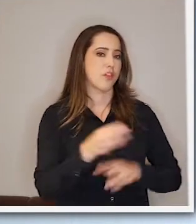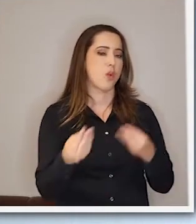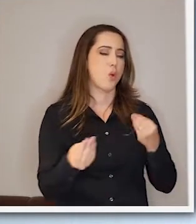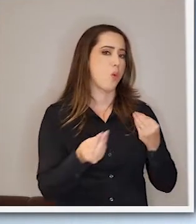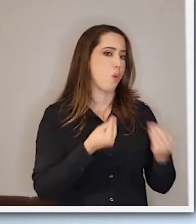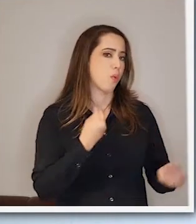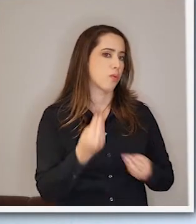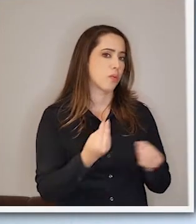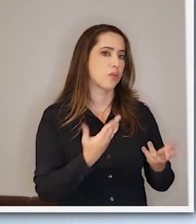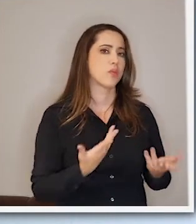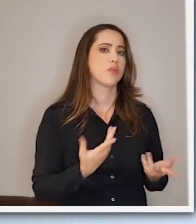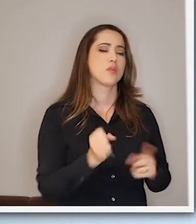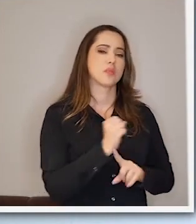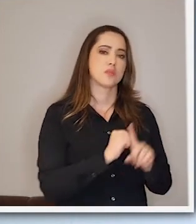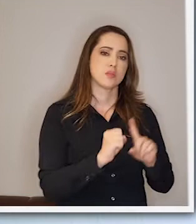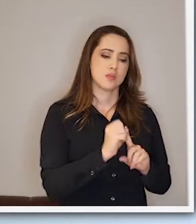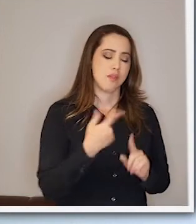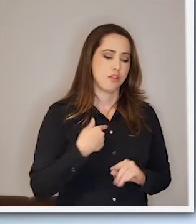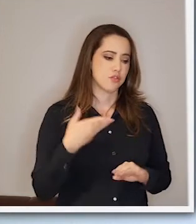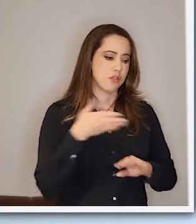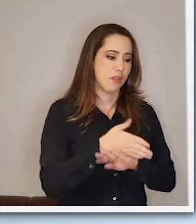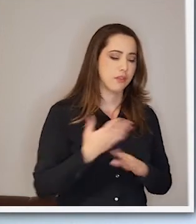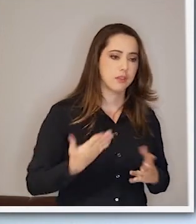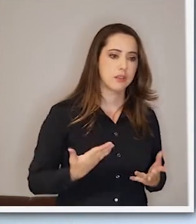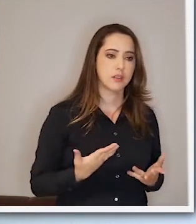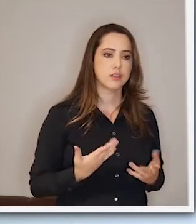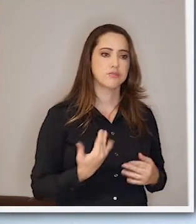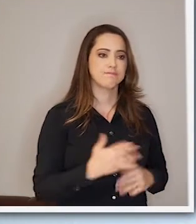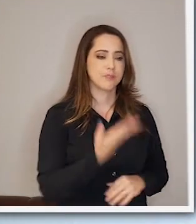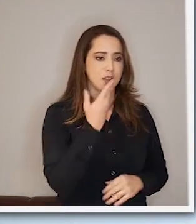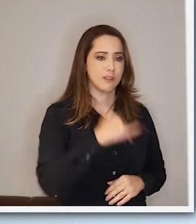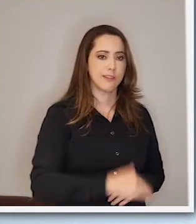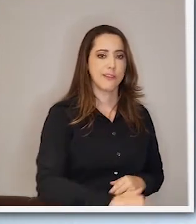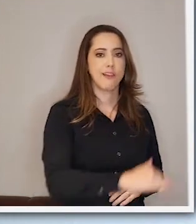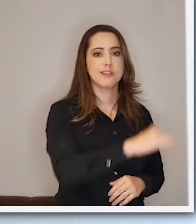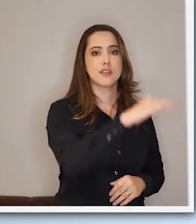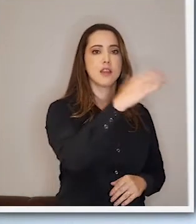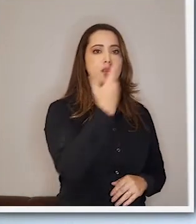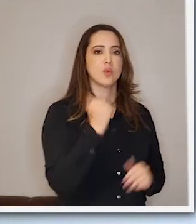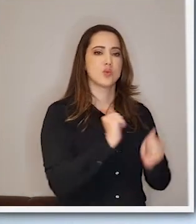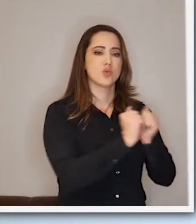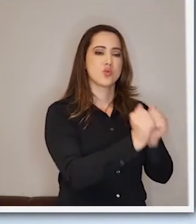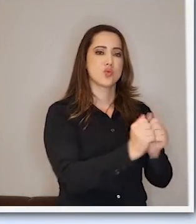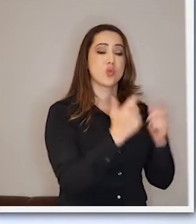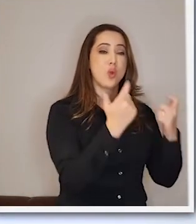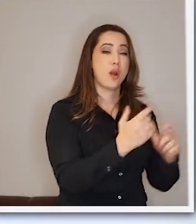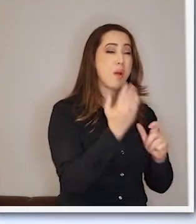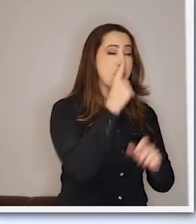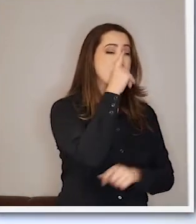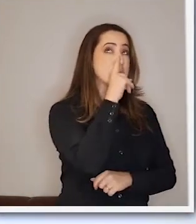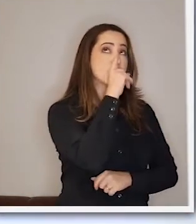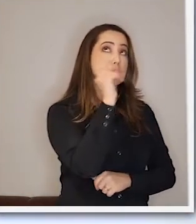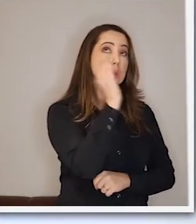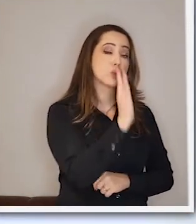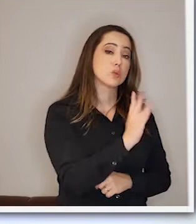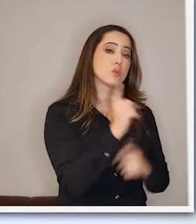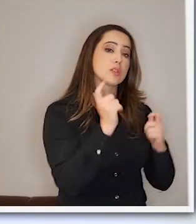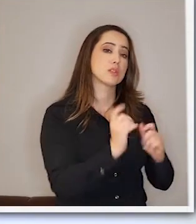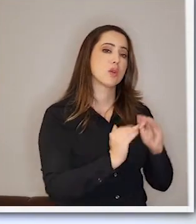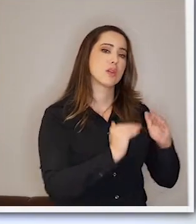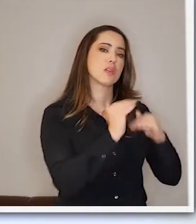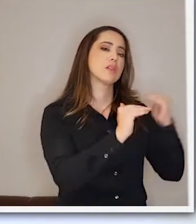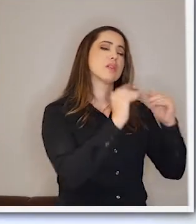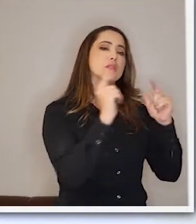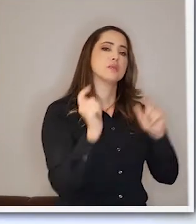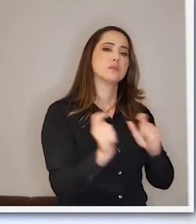do Brasil. Você vê o nível de social em que eu estava ali crescendo. Então,